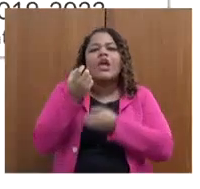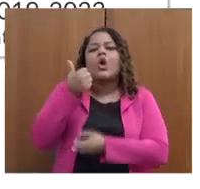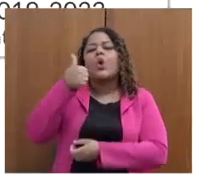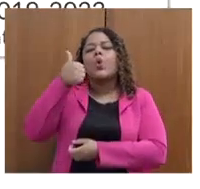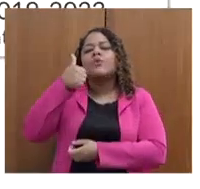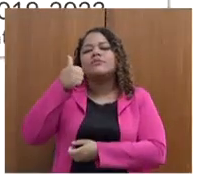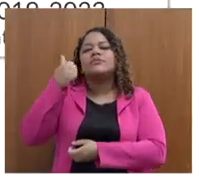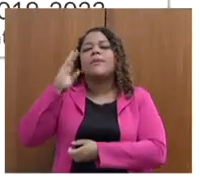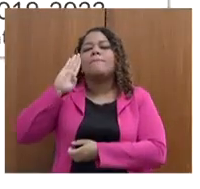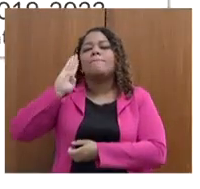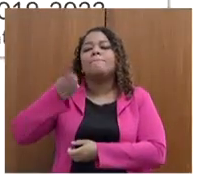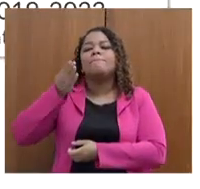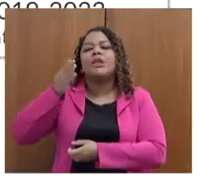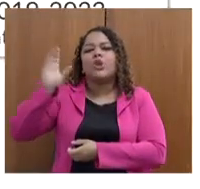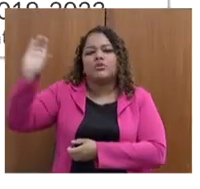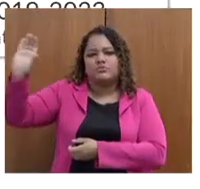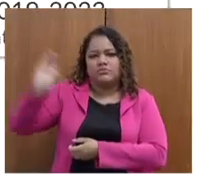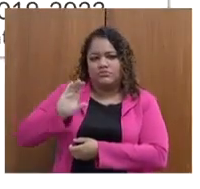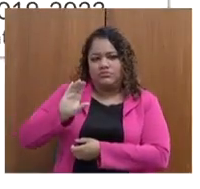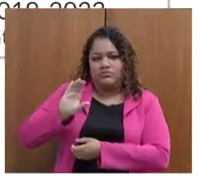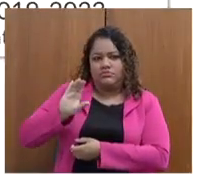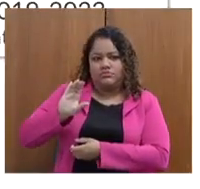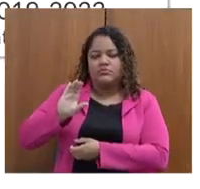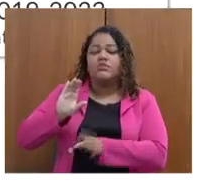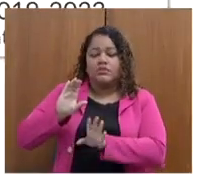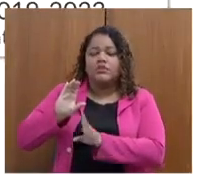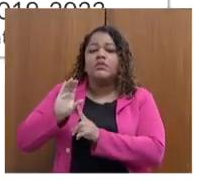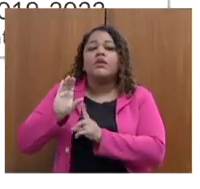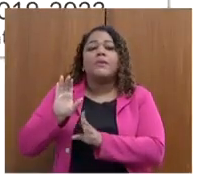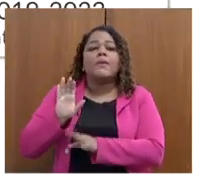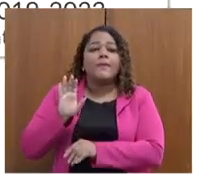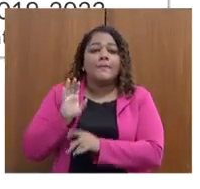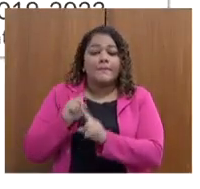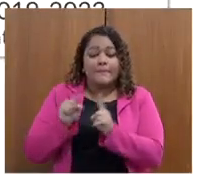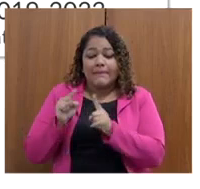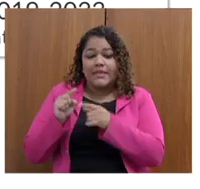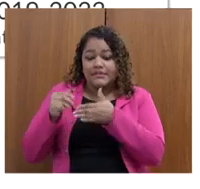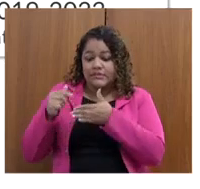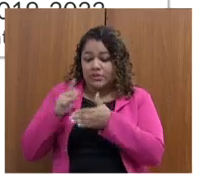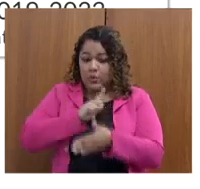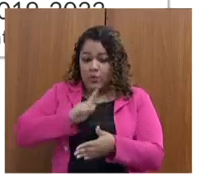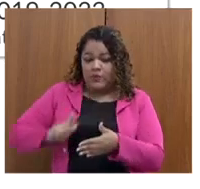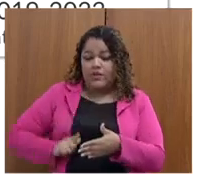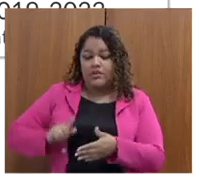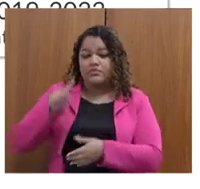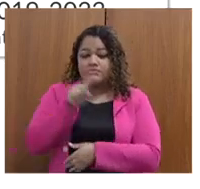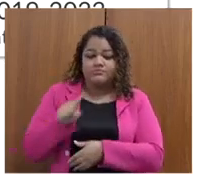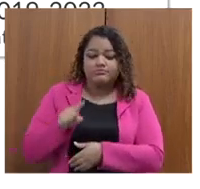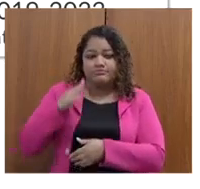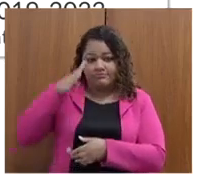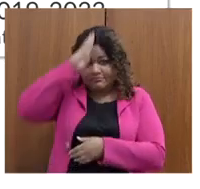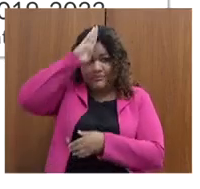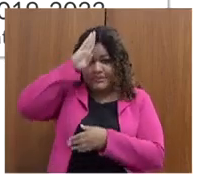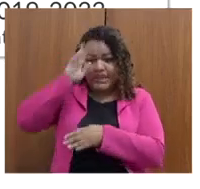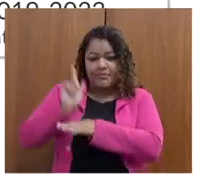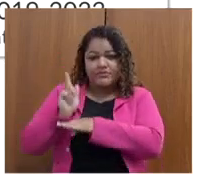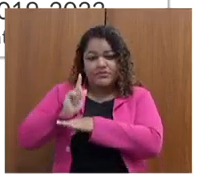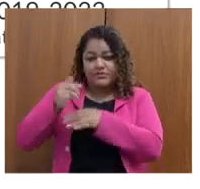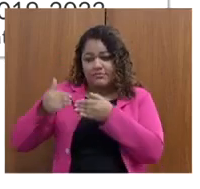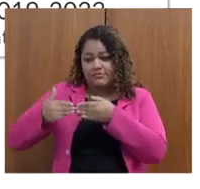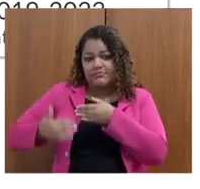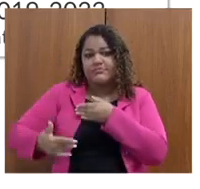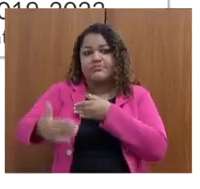20 anos e na gestão do Romeu Zema com toda a